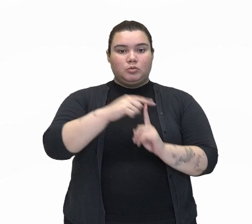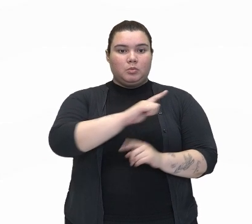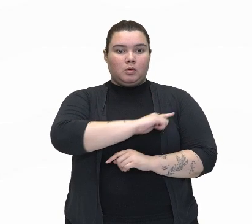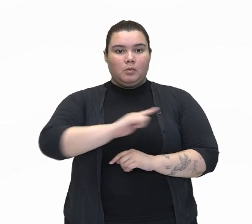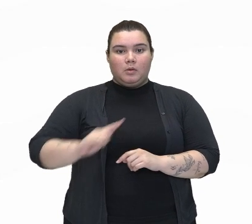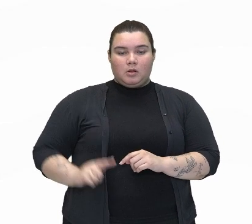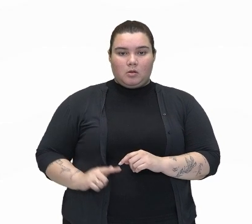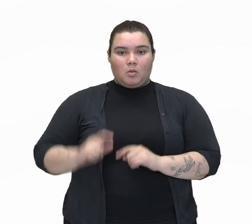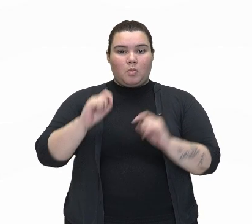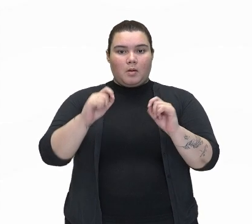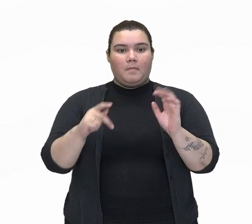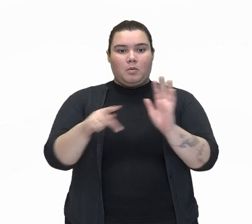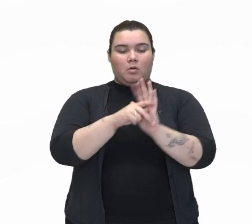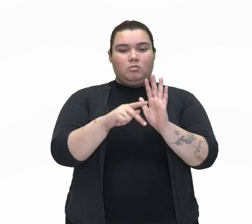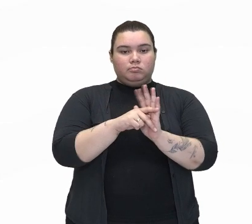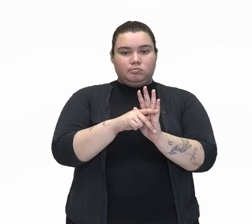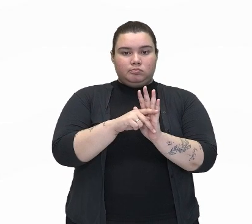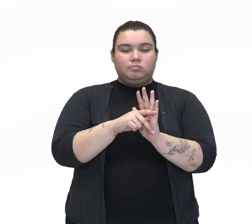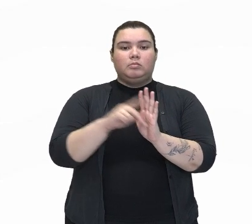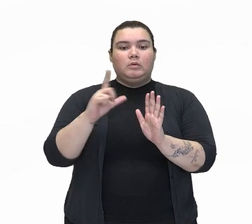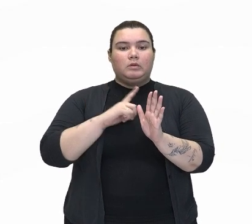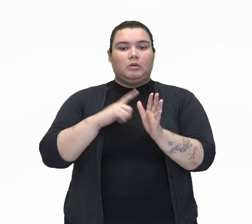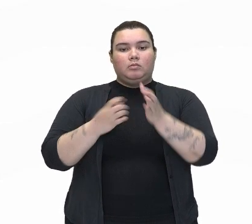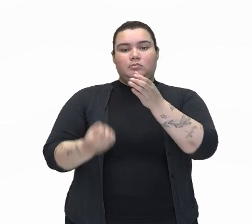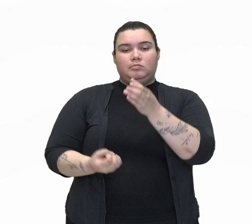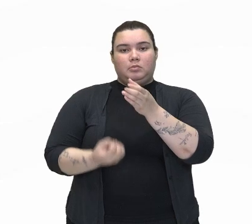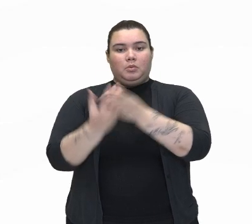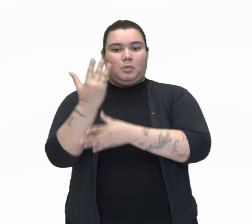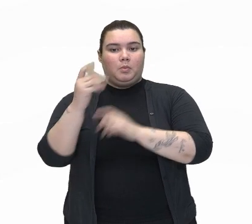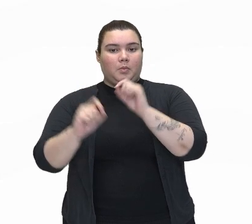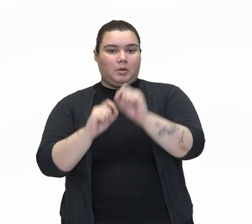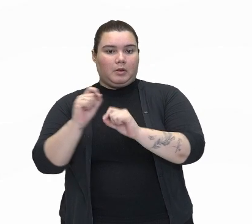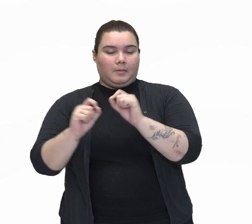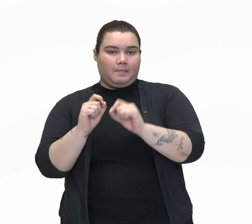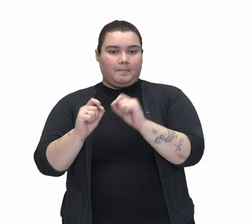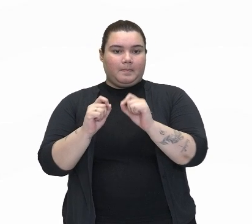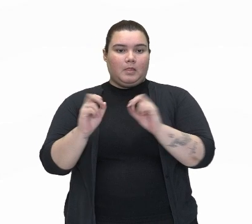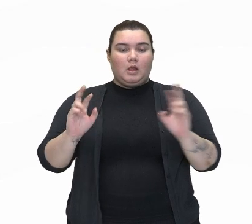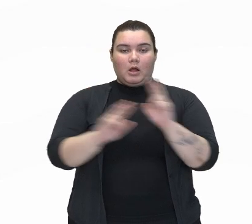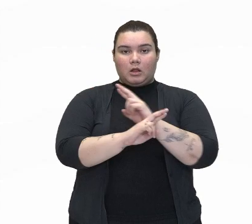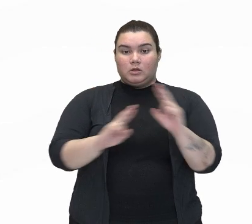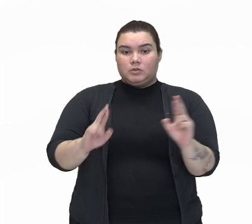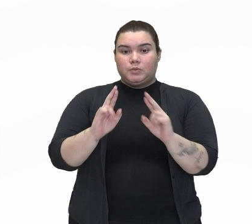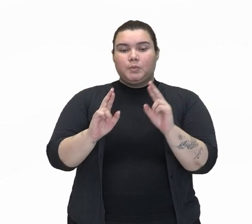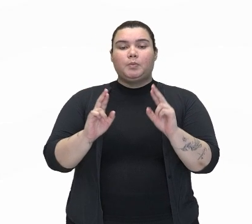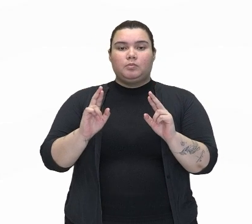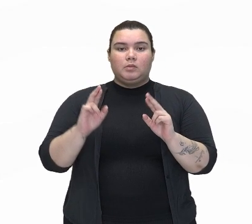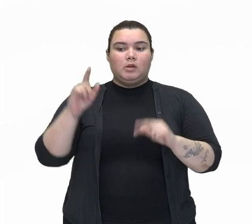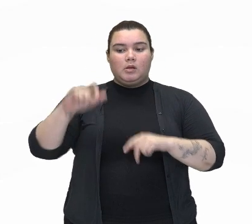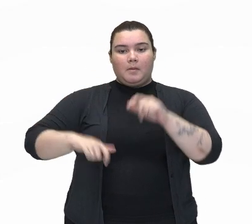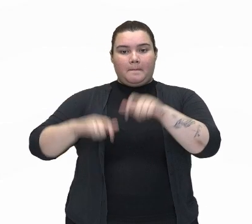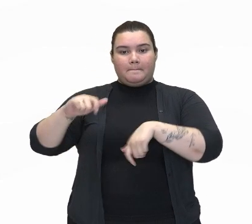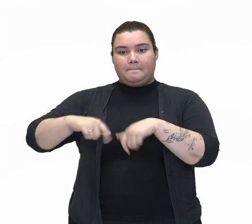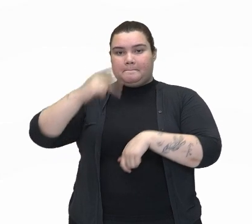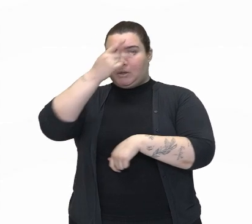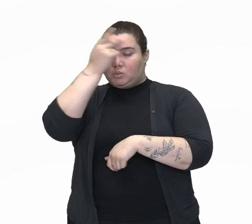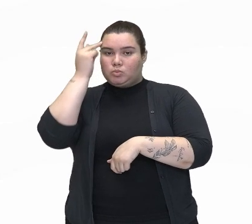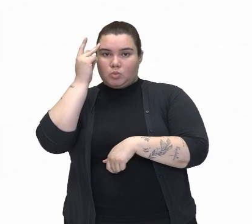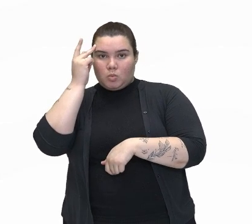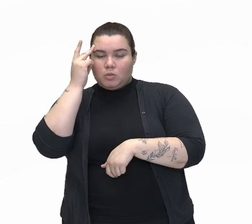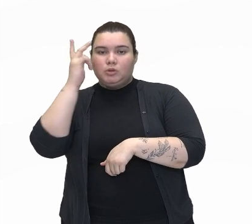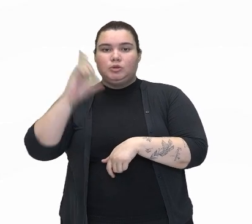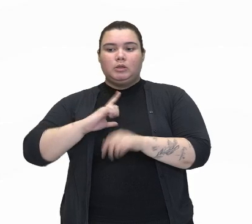governo é o meio pelo qual é instituída a relação entre governantes e